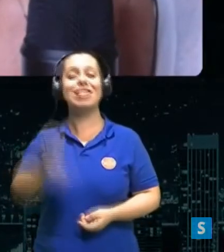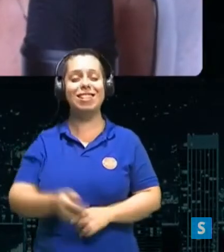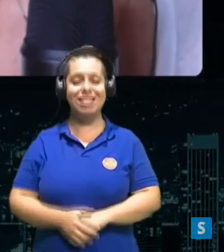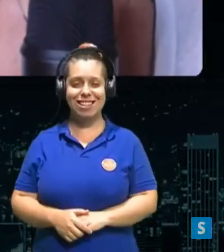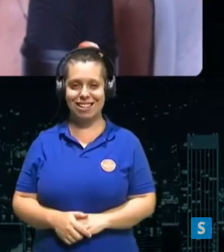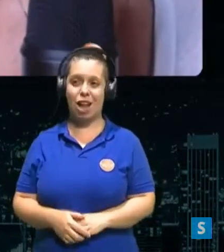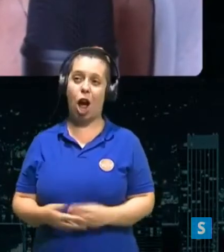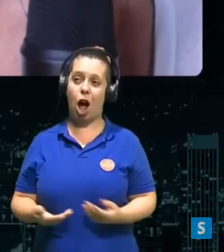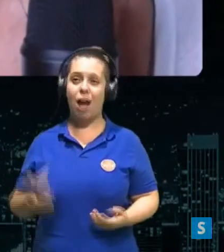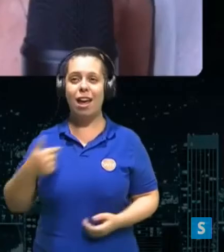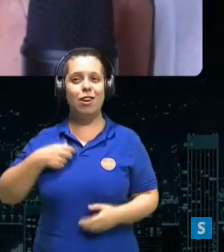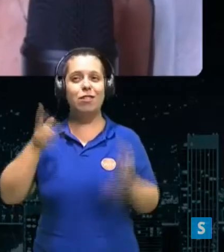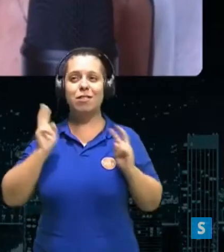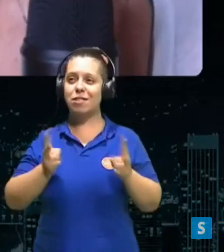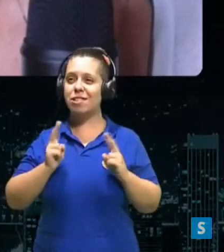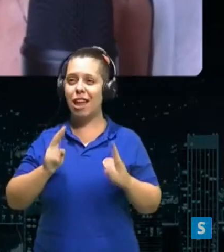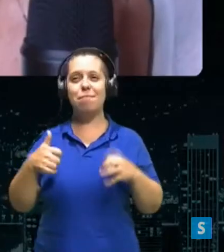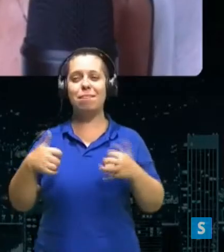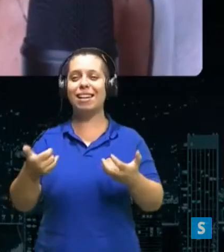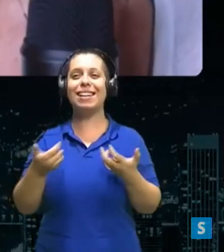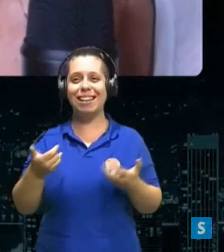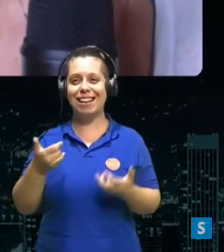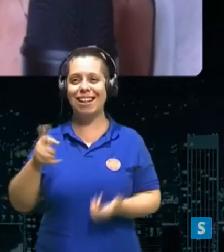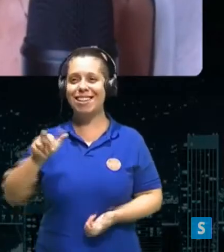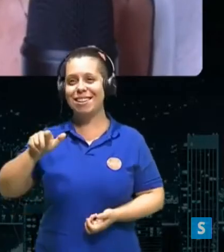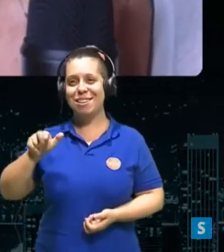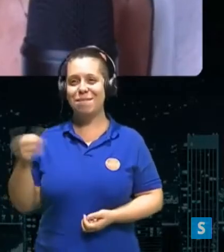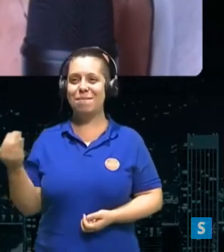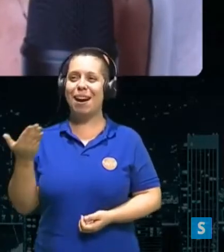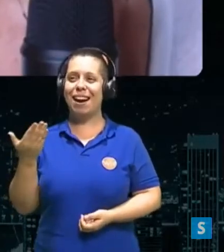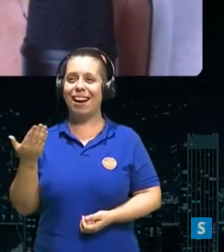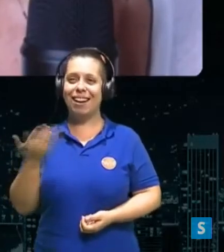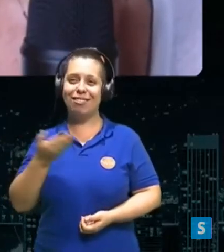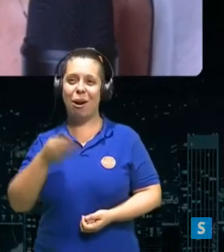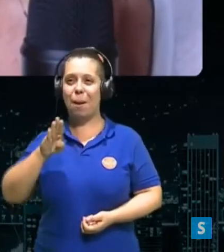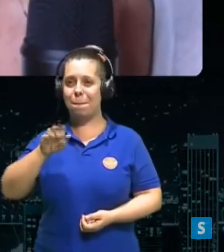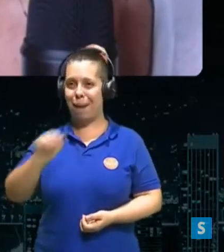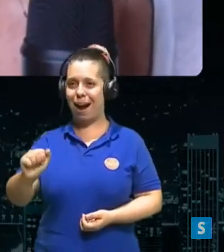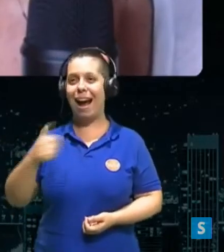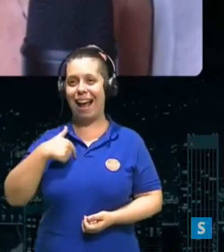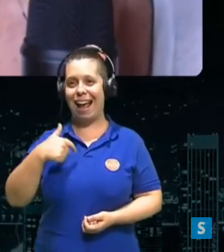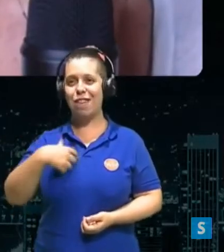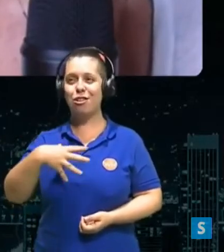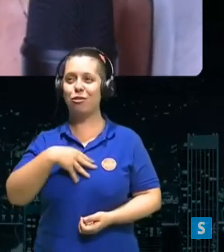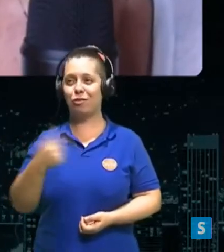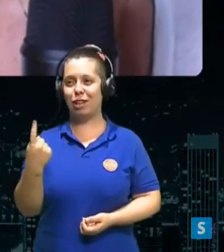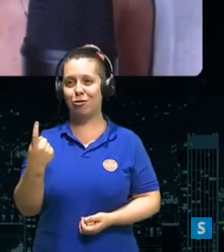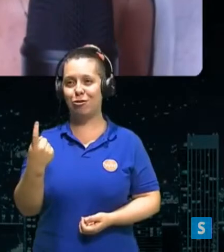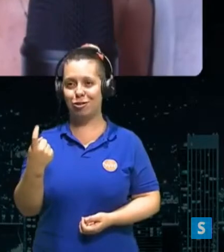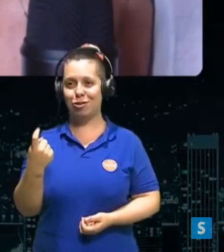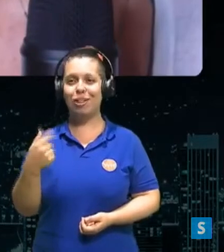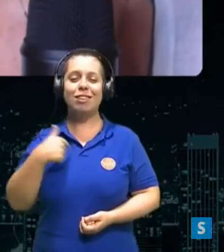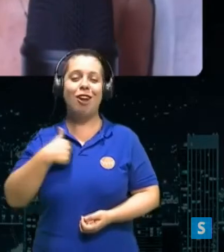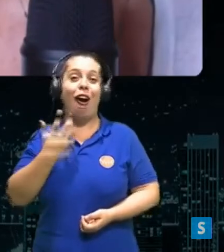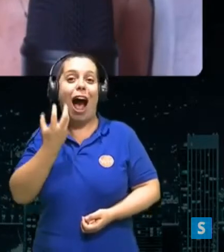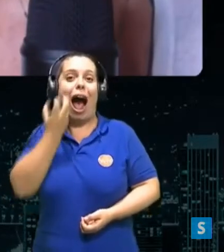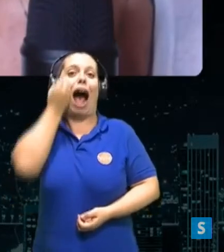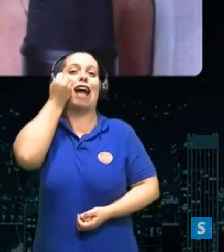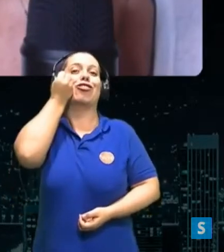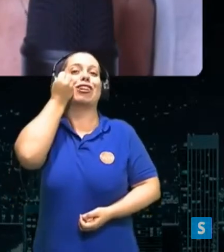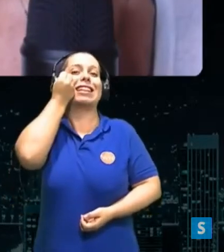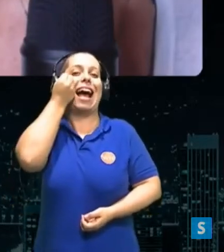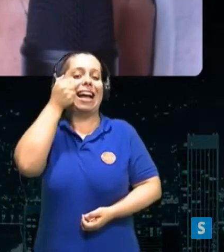sempre quis ter uma irmã que nem aba Eu sou filho único né então tô só Oi gente de tecido adotado aqui na